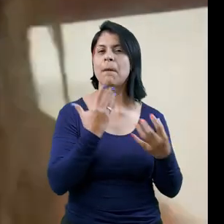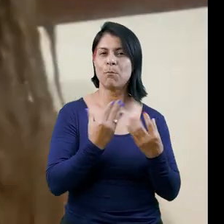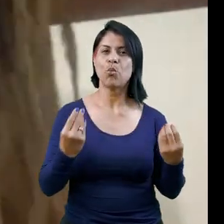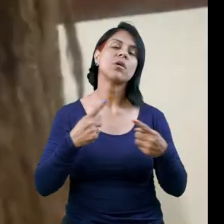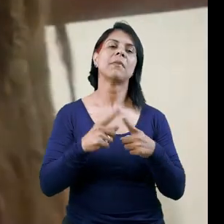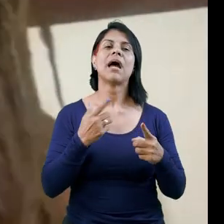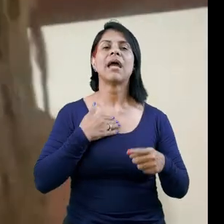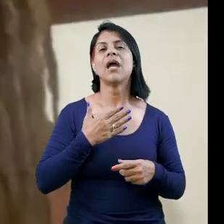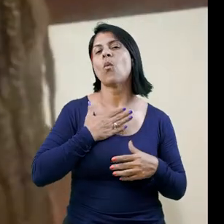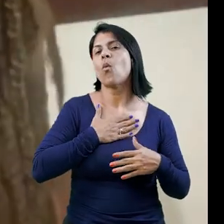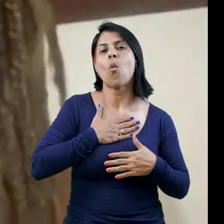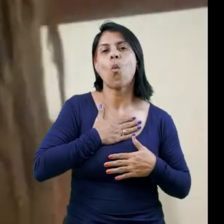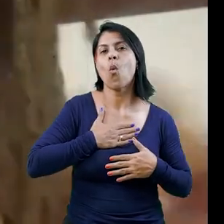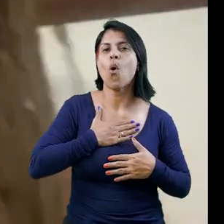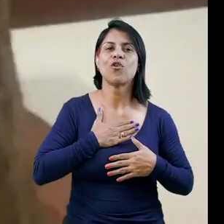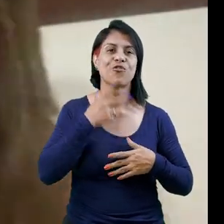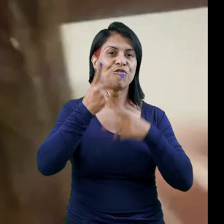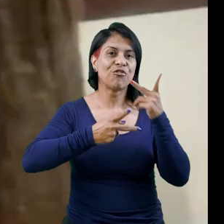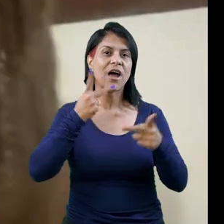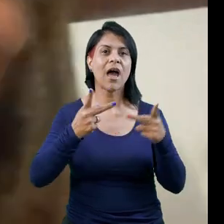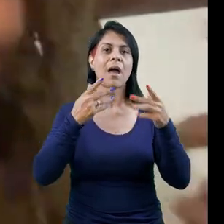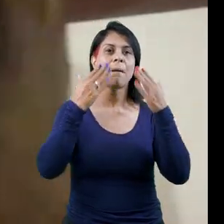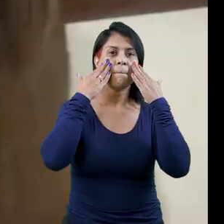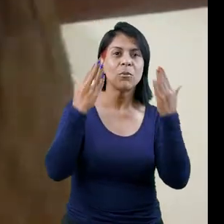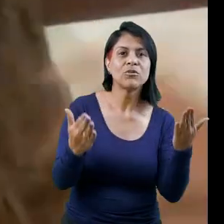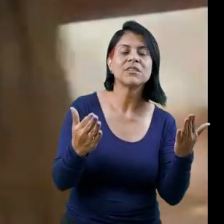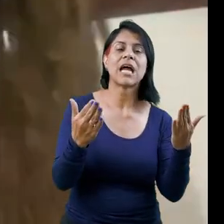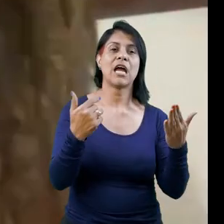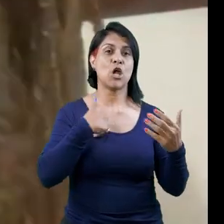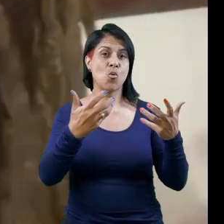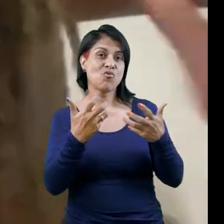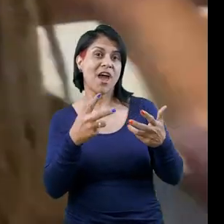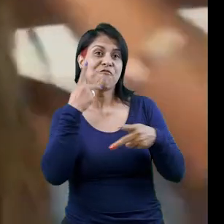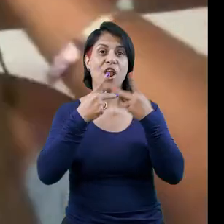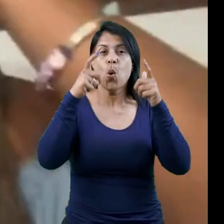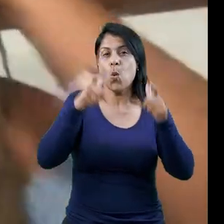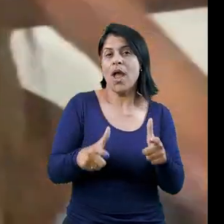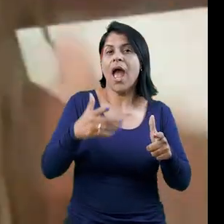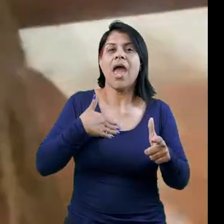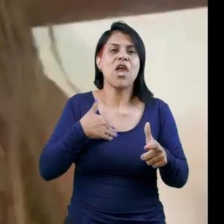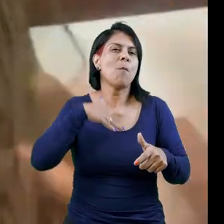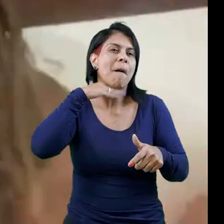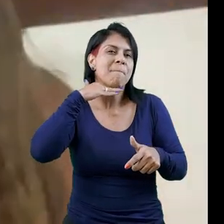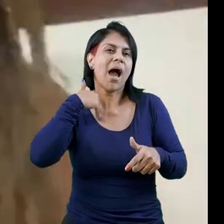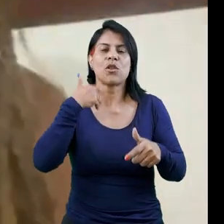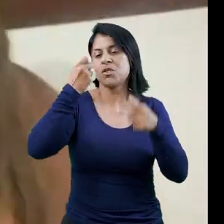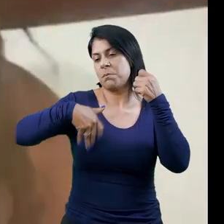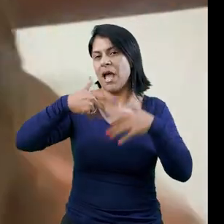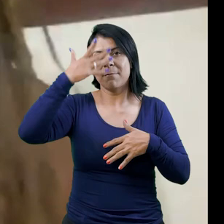adora falar, todo mundo quer falar, todo mundo quer se mostrar, todo mundo quer falar, eu sou babado, eu venho de um lugar babado, a minha vida...